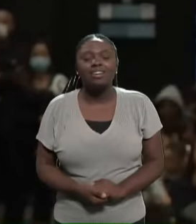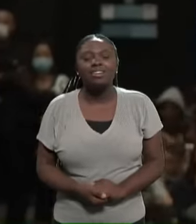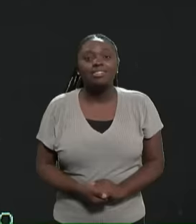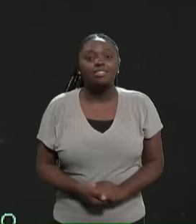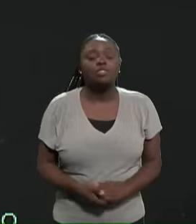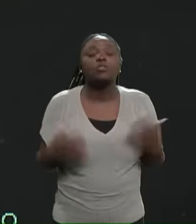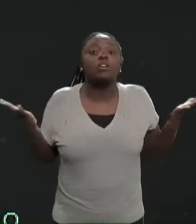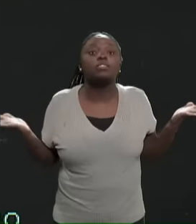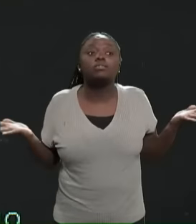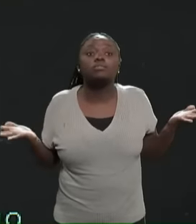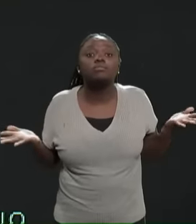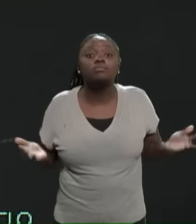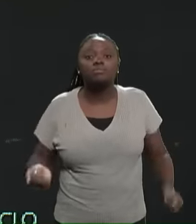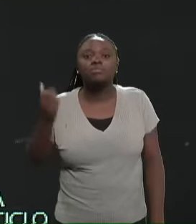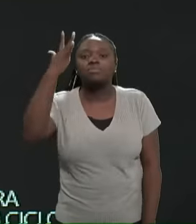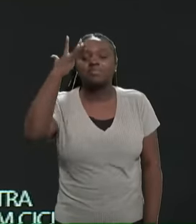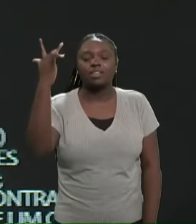Quando?